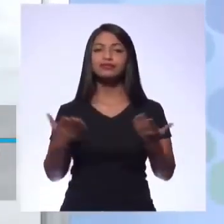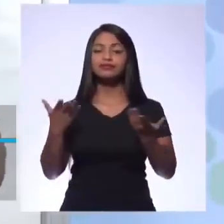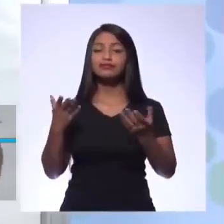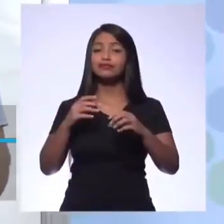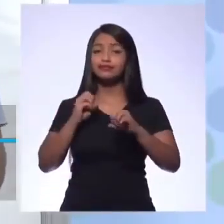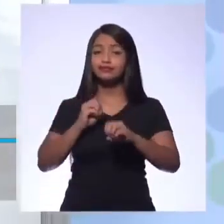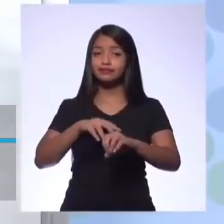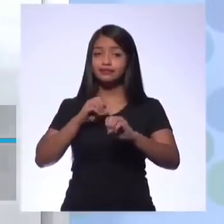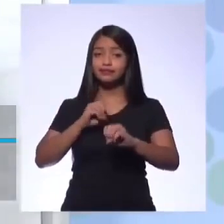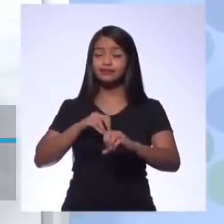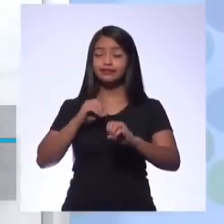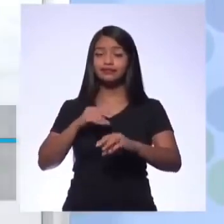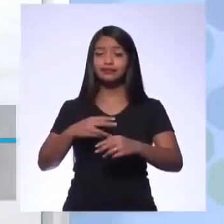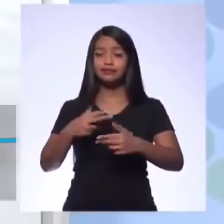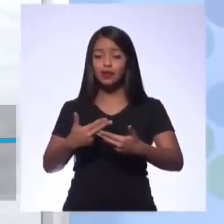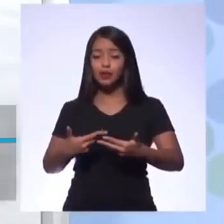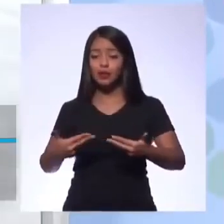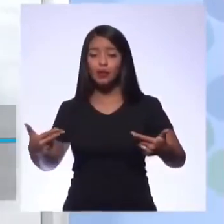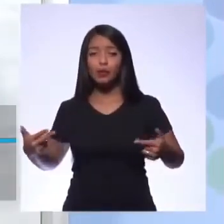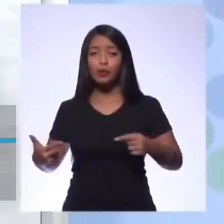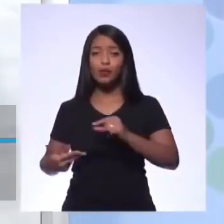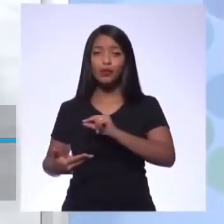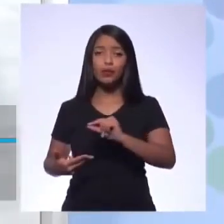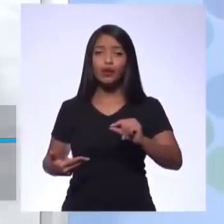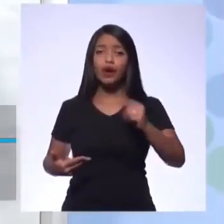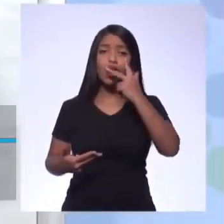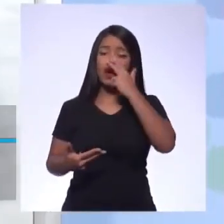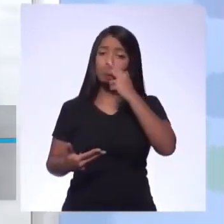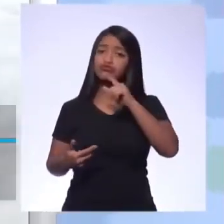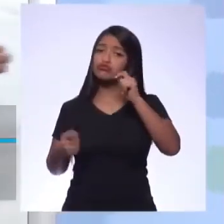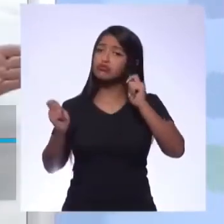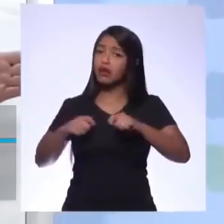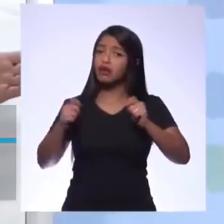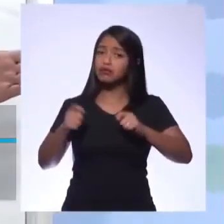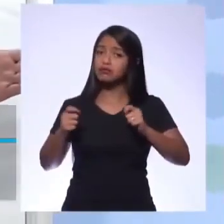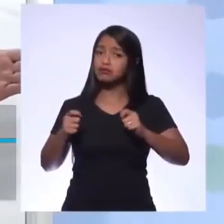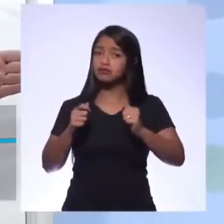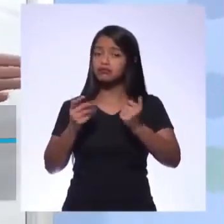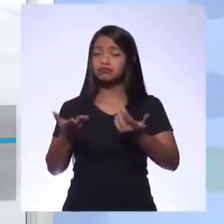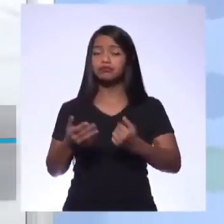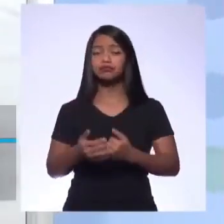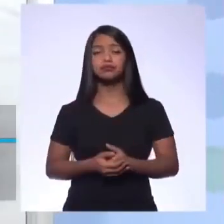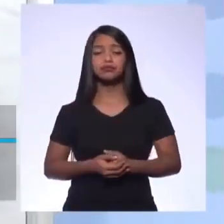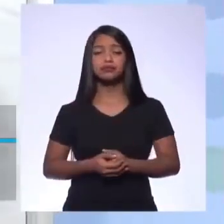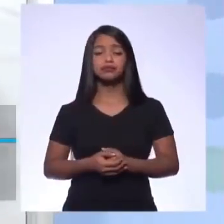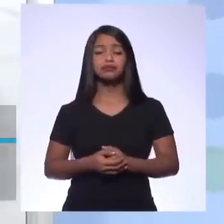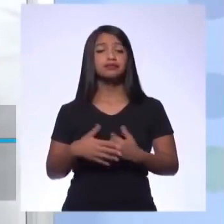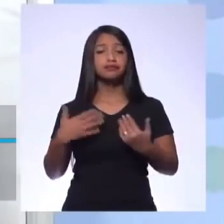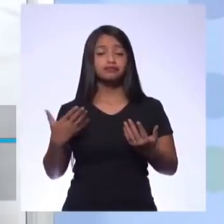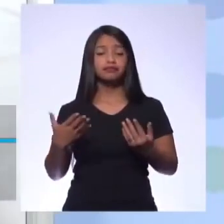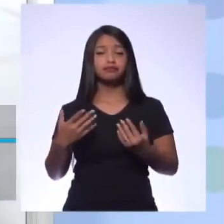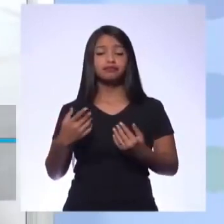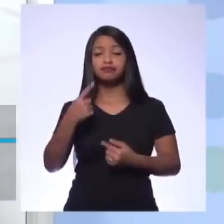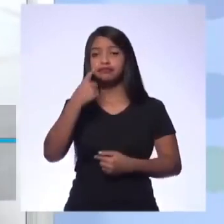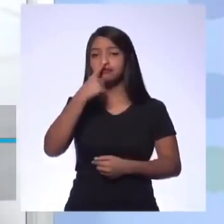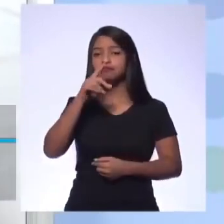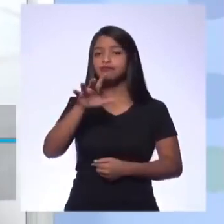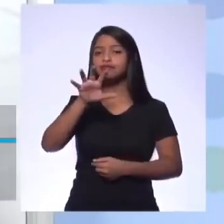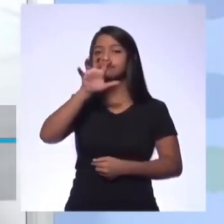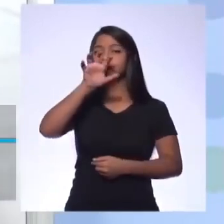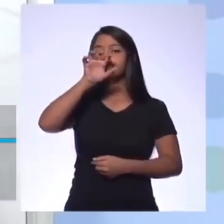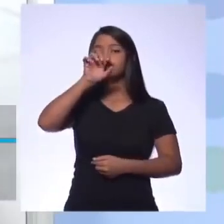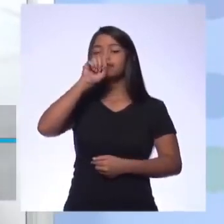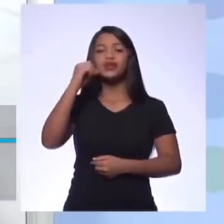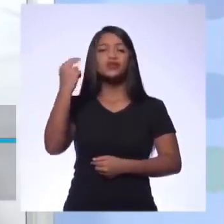com alguns elementos que a gente supõe que dê certo. Então, para já fazer uma ligação, do olfato não dá para eu mandar o